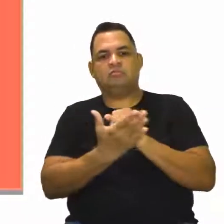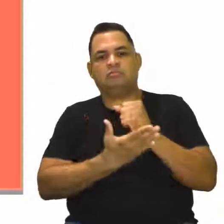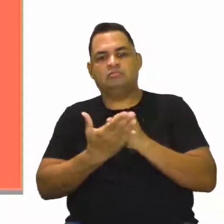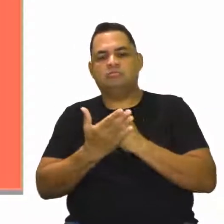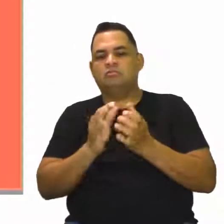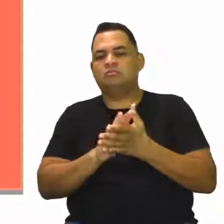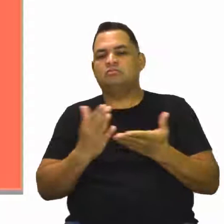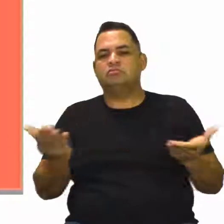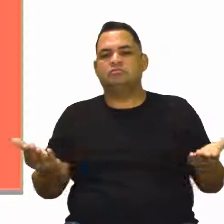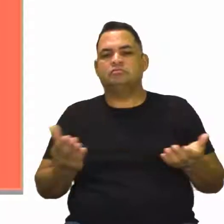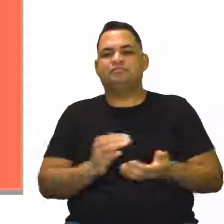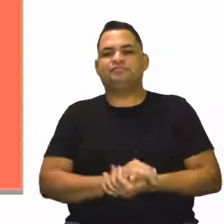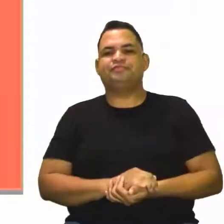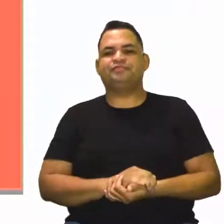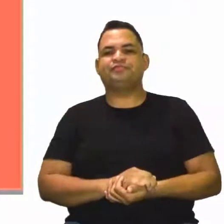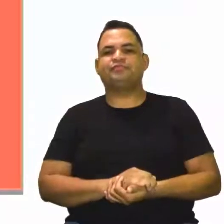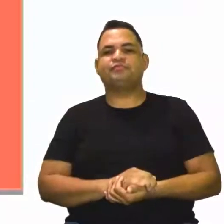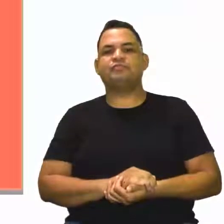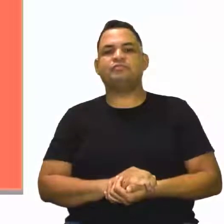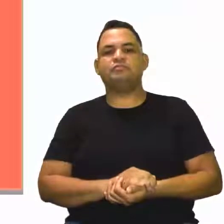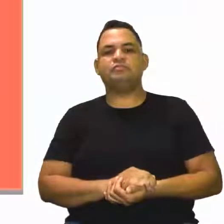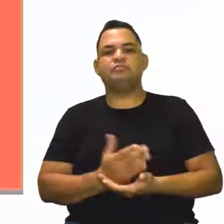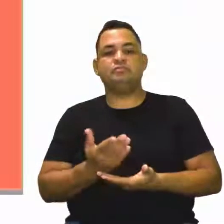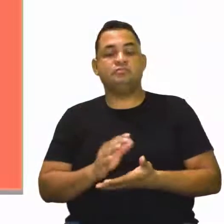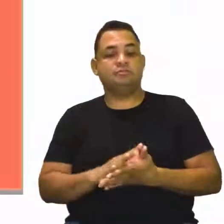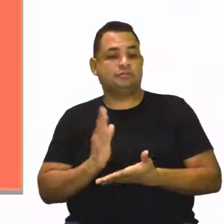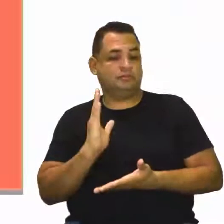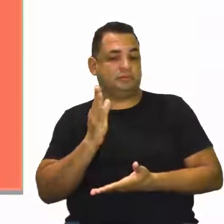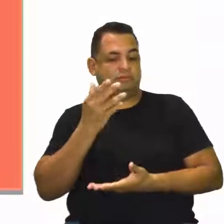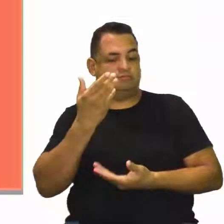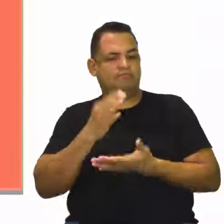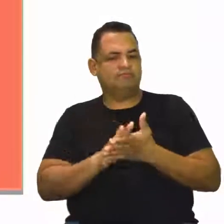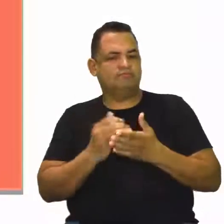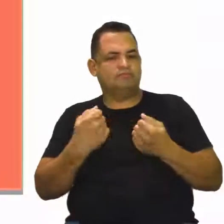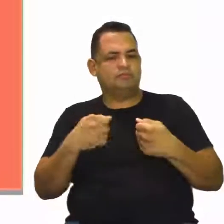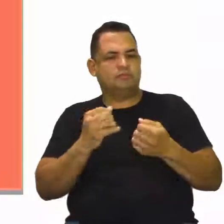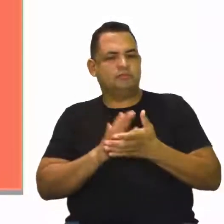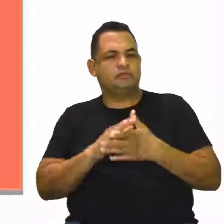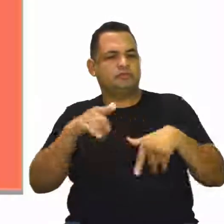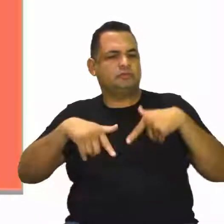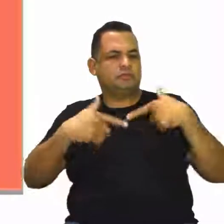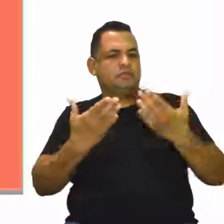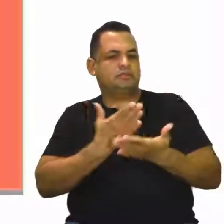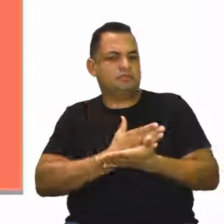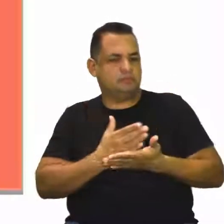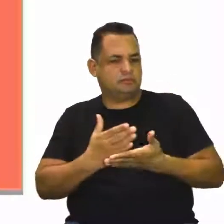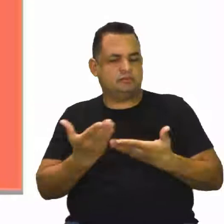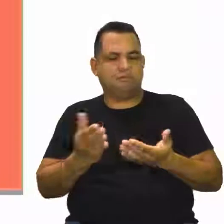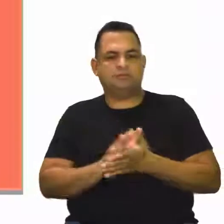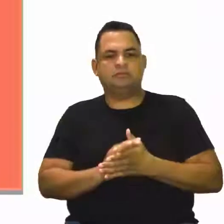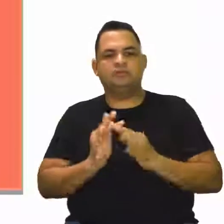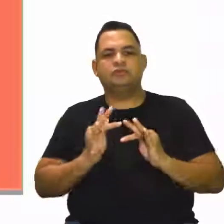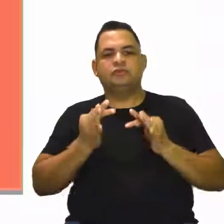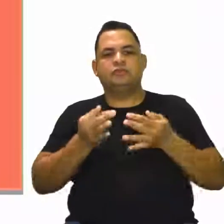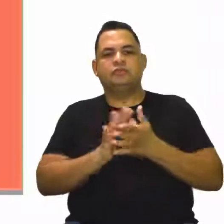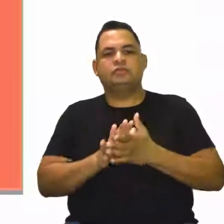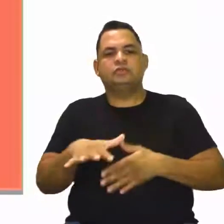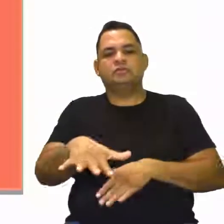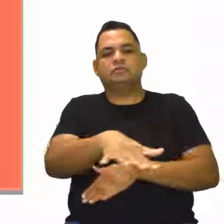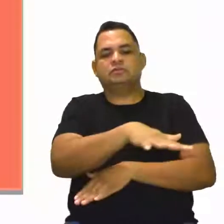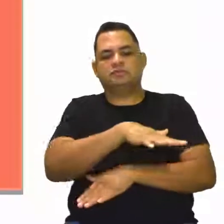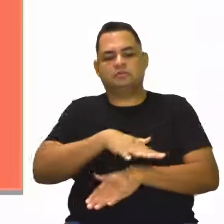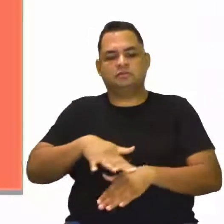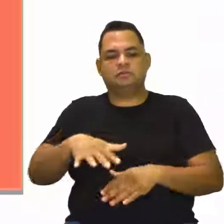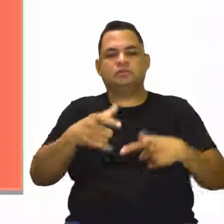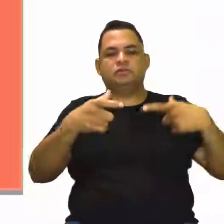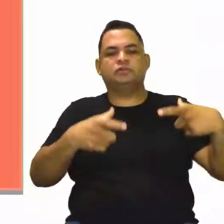básicos e alternativos. Então, dá para ter uma ideia e já dá para colocar em ação, né, prof? Exato. E por último, nós temos aqui os espaços,